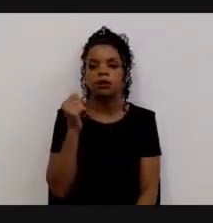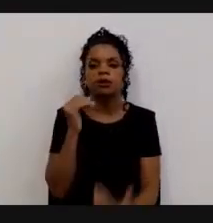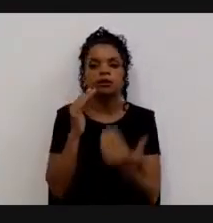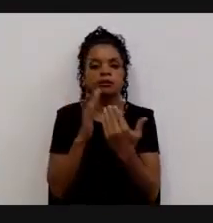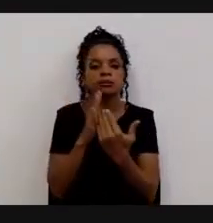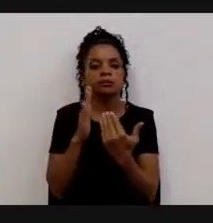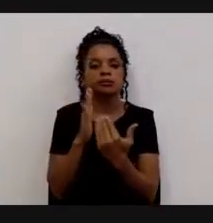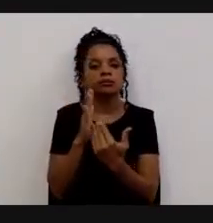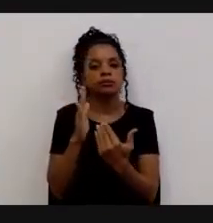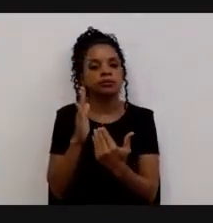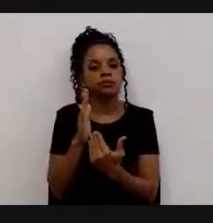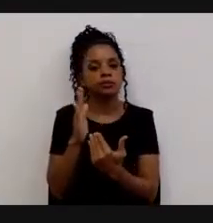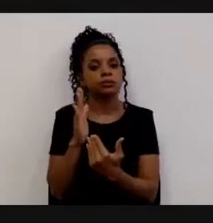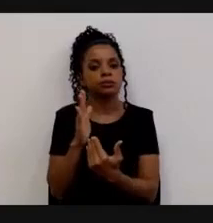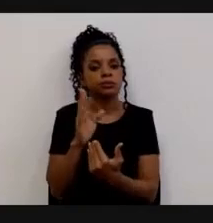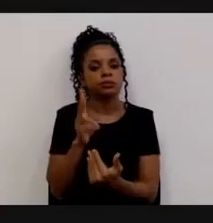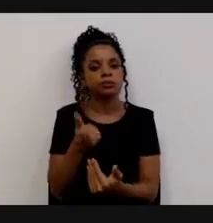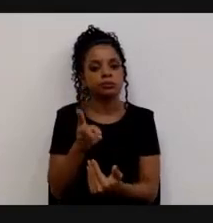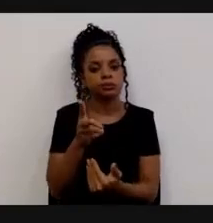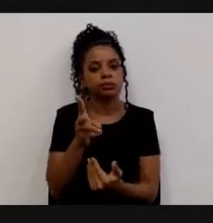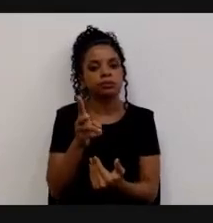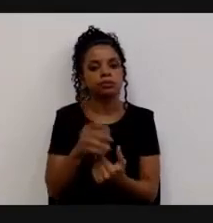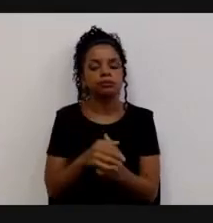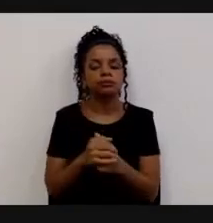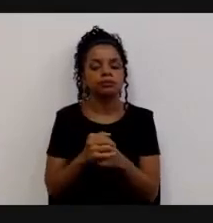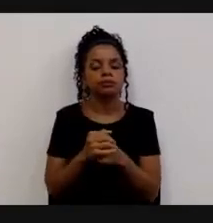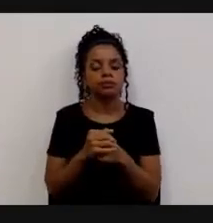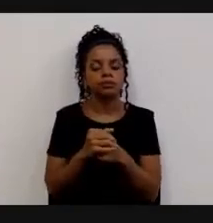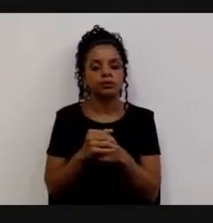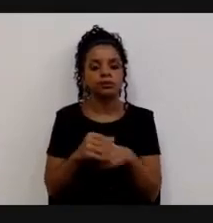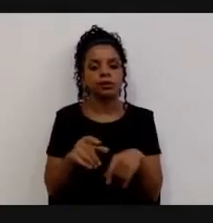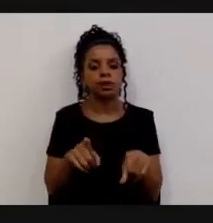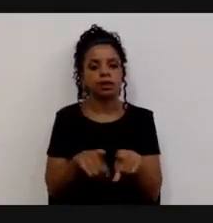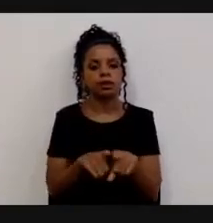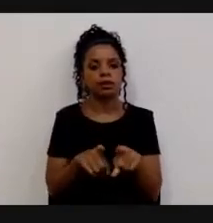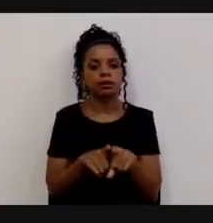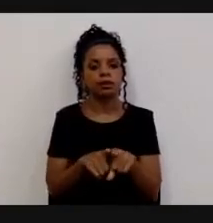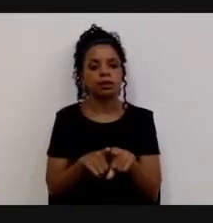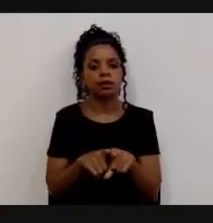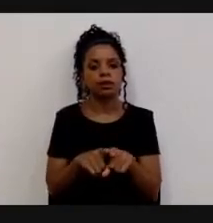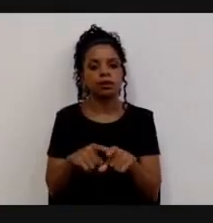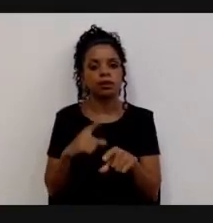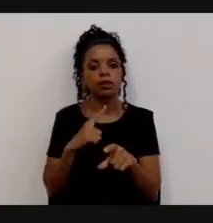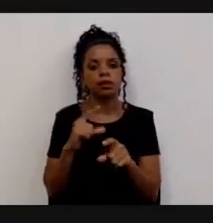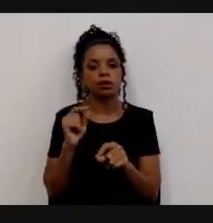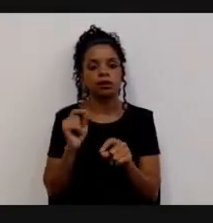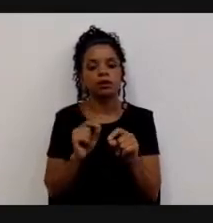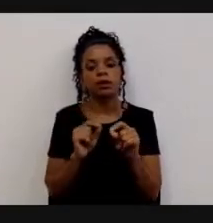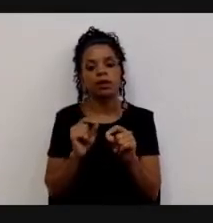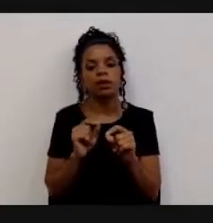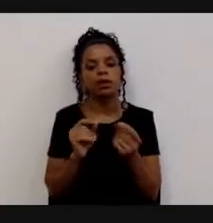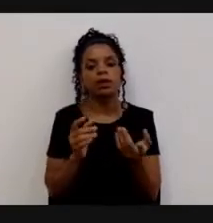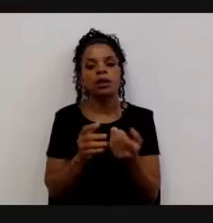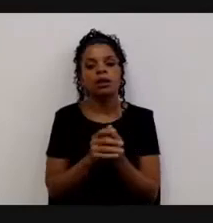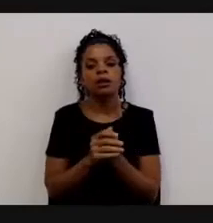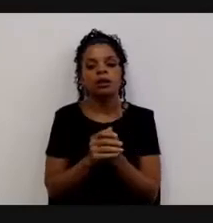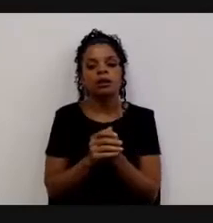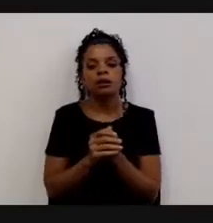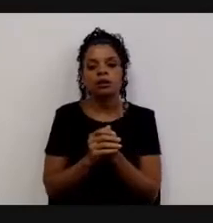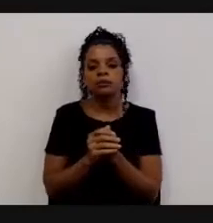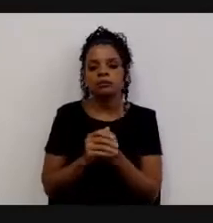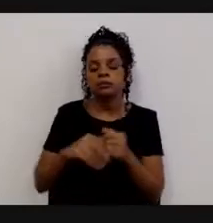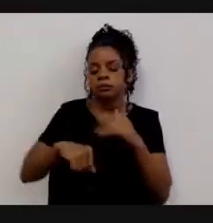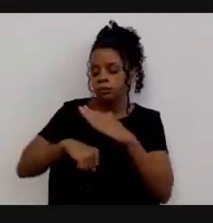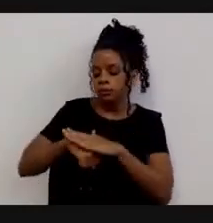esse ciclo se repete. E outra coisa que eu queria fazer um link são as mitigadoras,